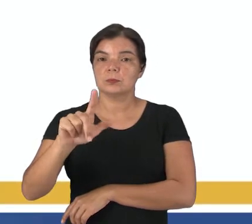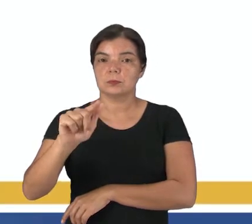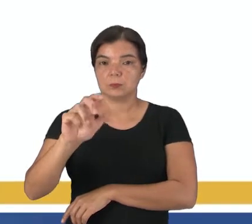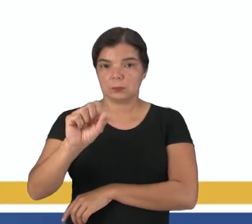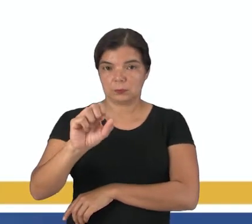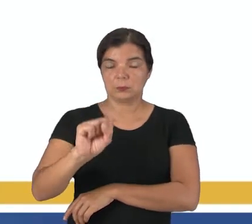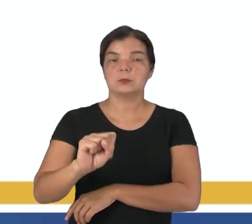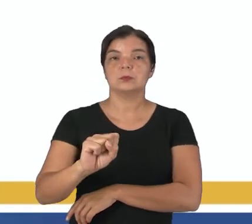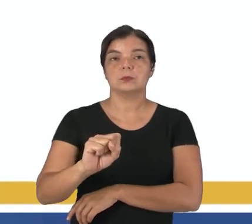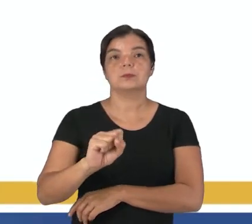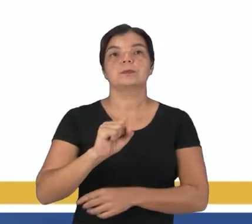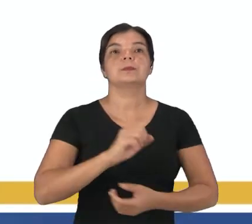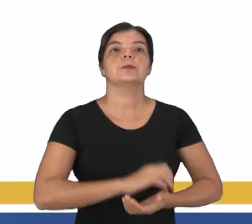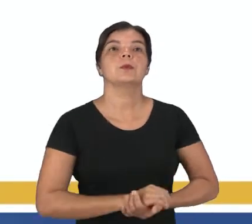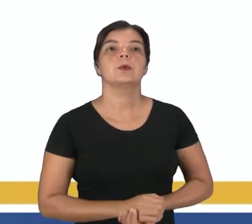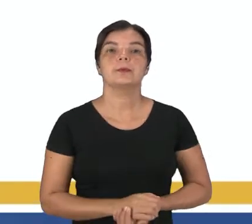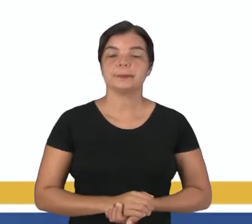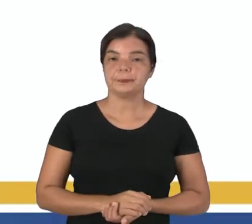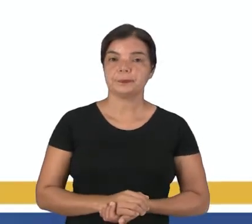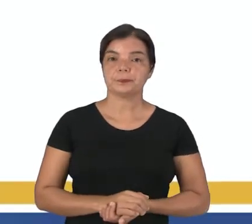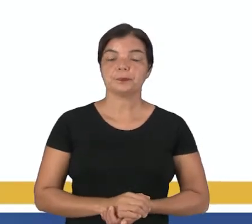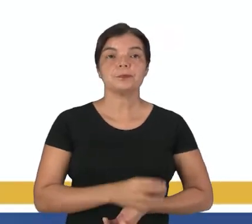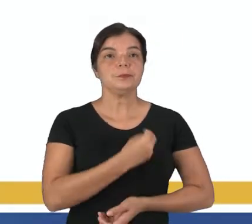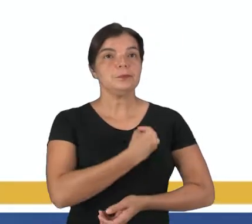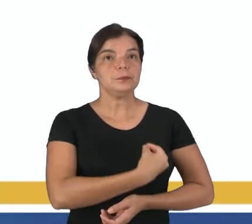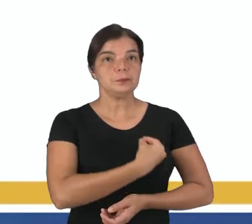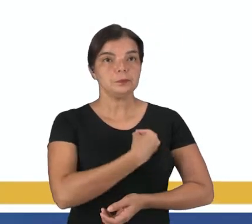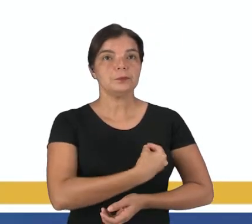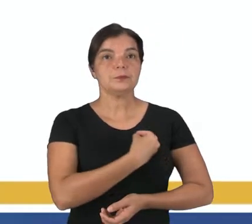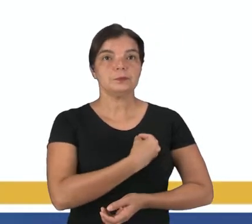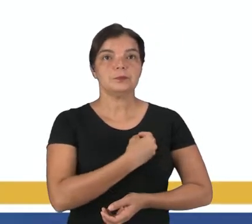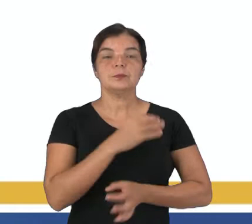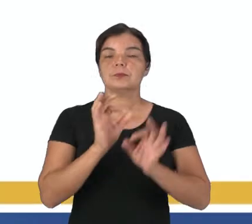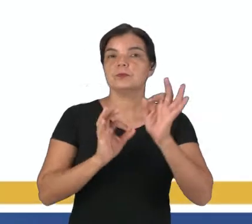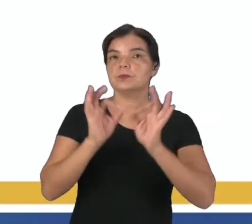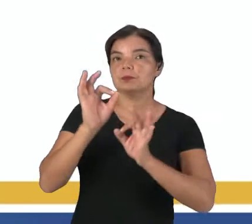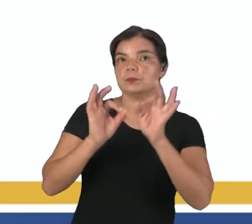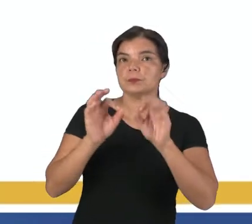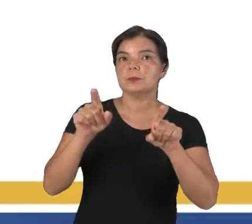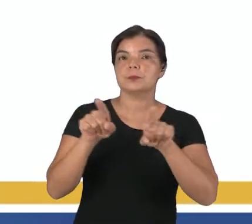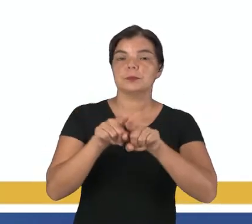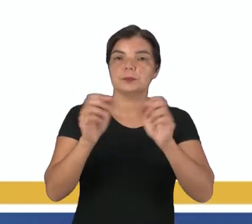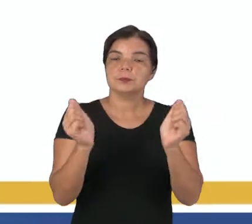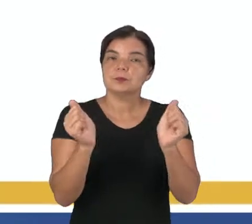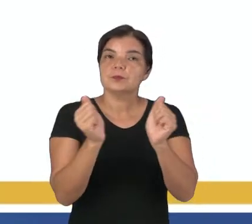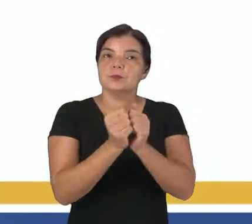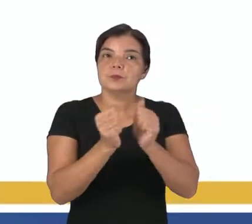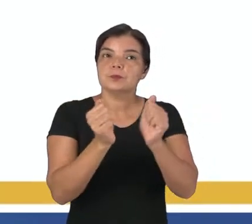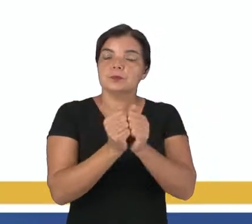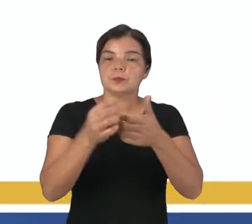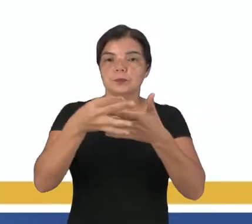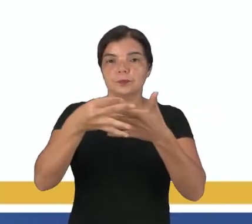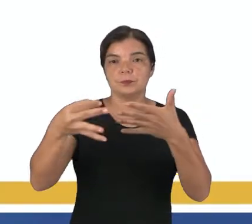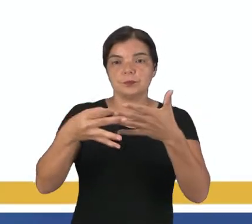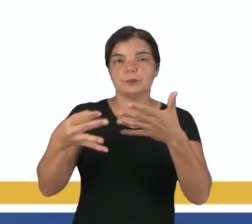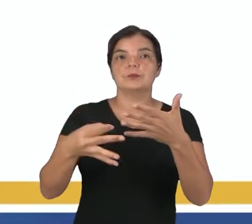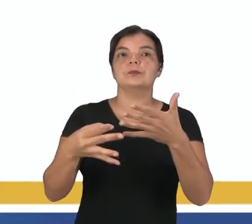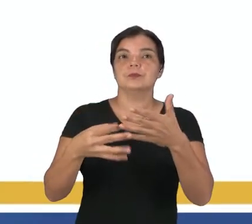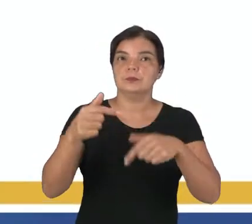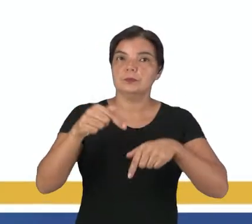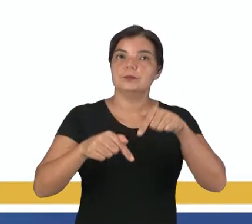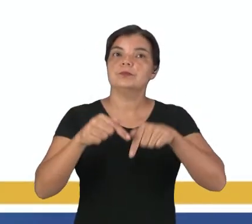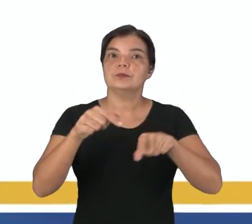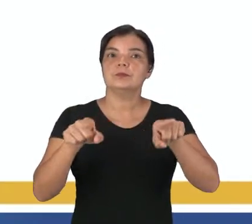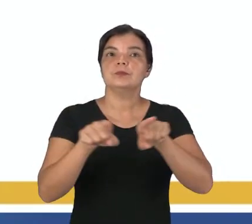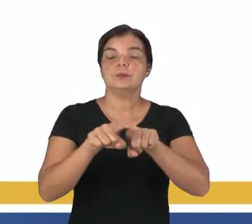essas moléculas vivas elas recebem o nome de biomoléculas os seres vivos eles são formados basicamente pela